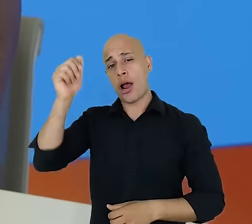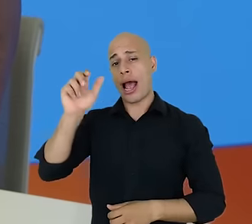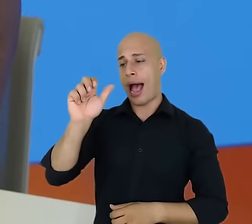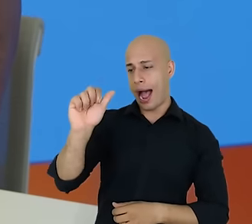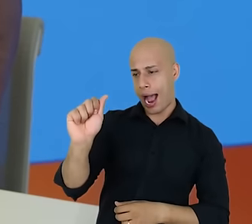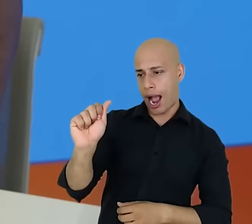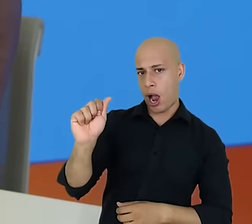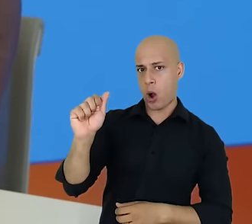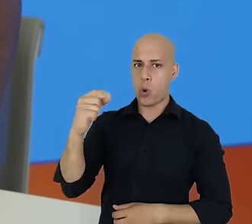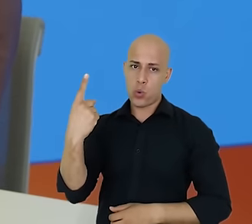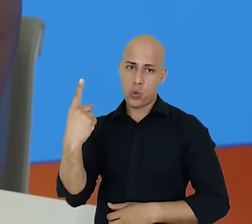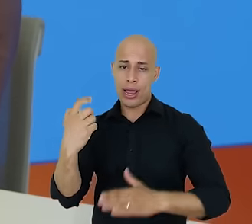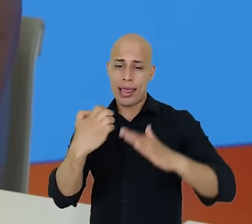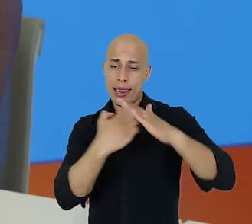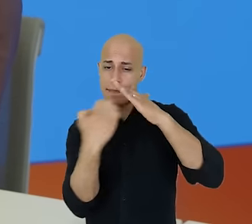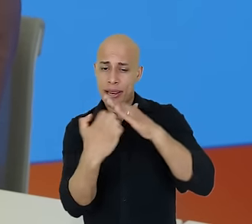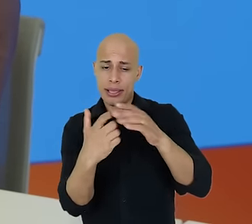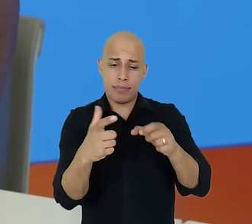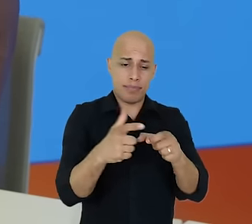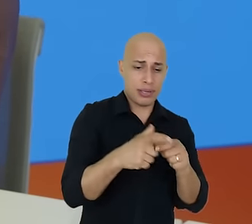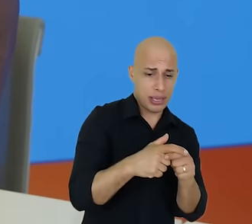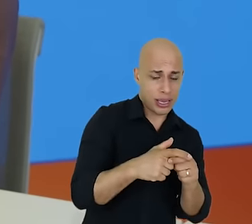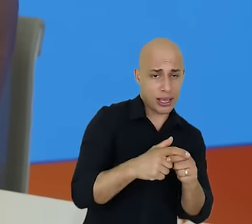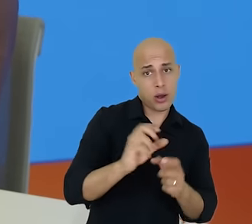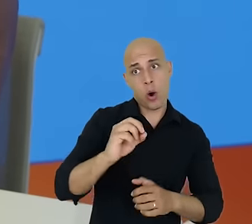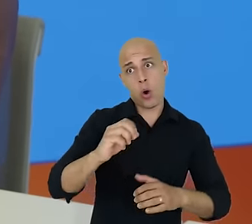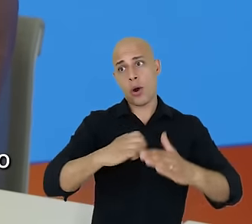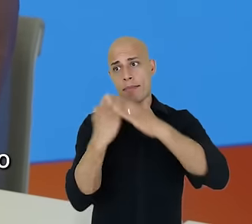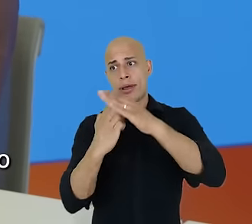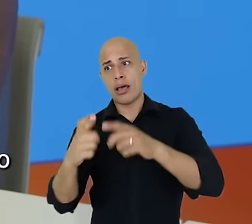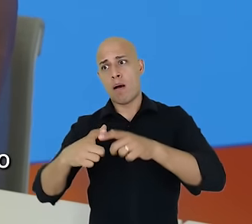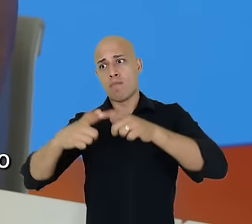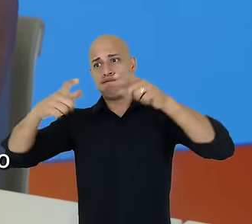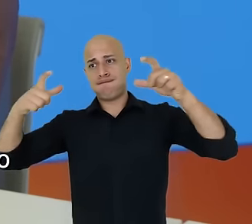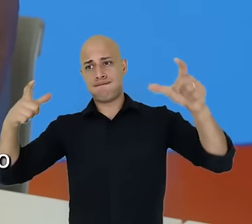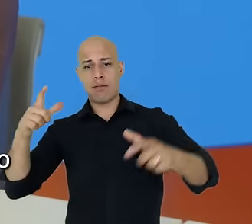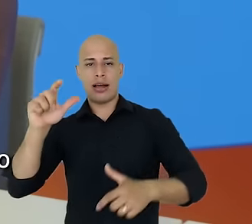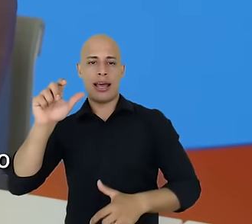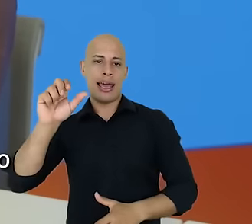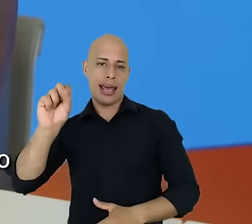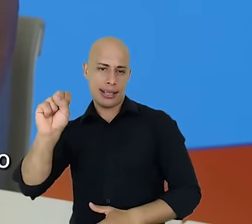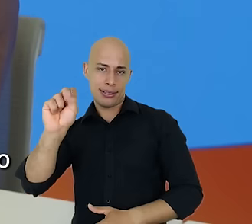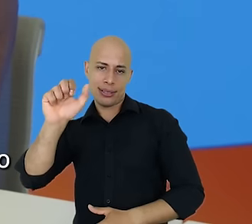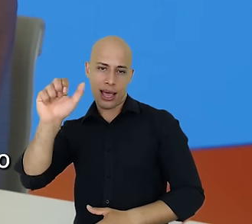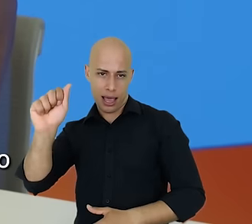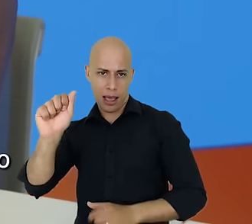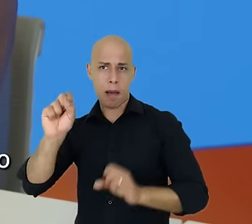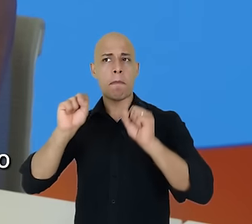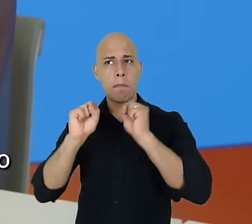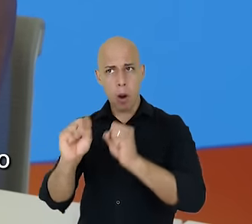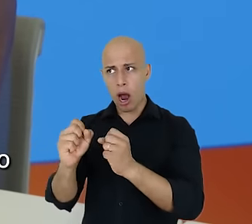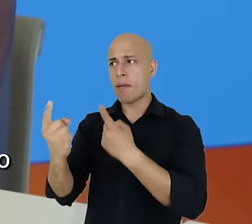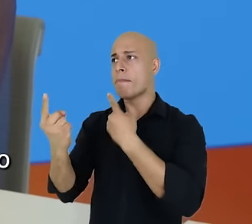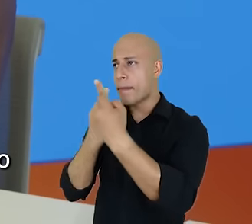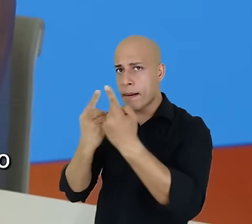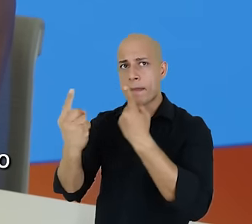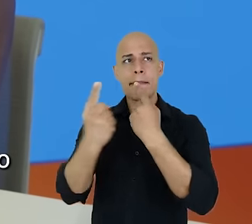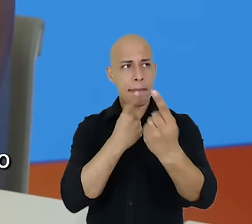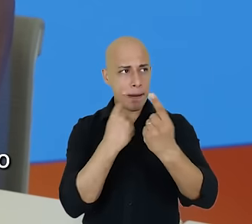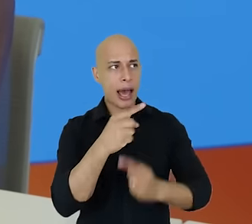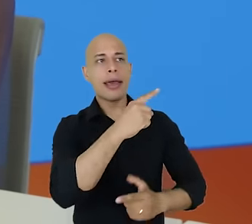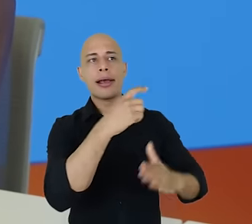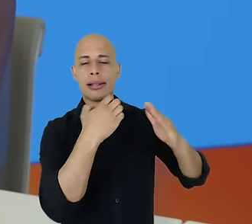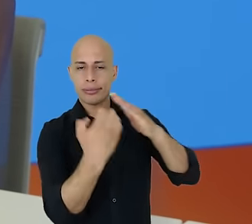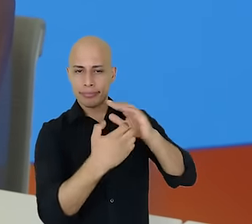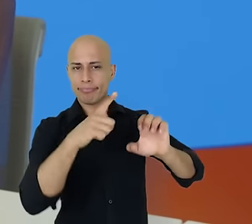empresa pequena até Empresa SA pode pesquisar pode bater um papo com com os colegas